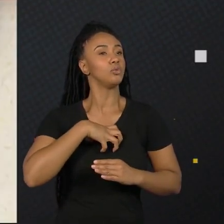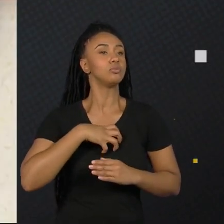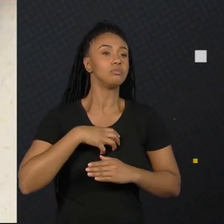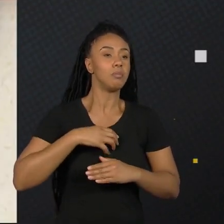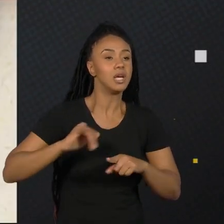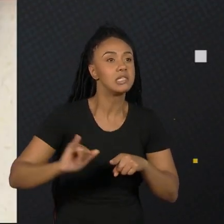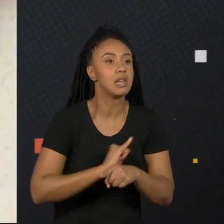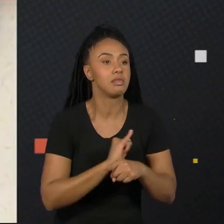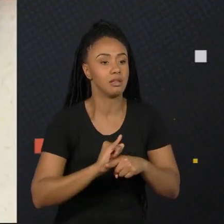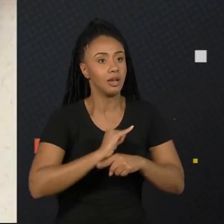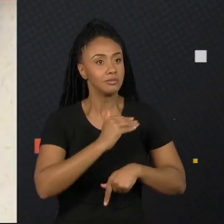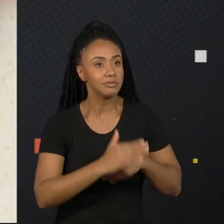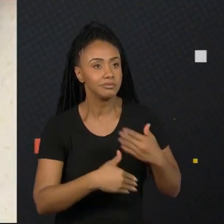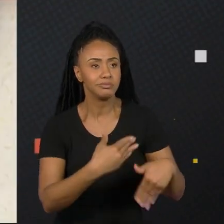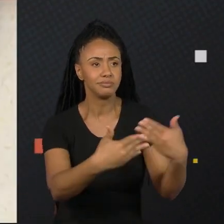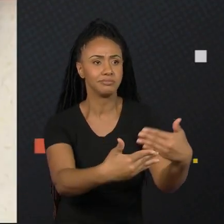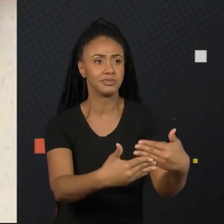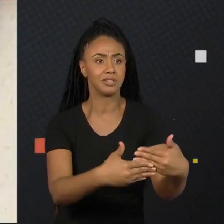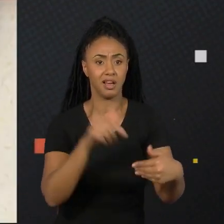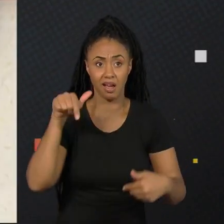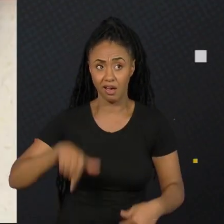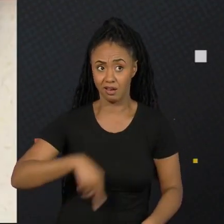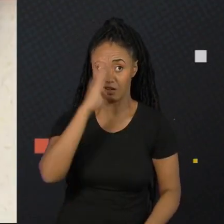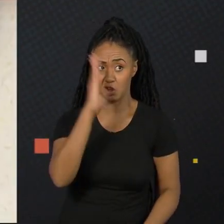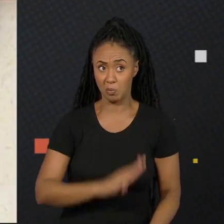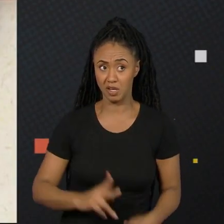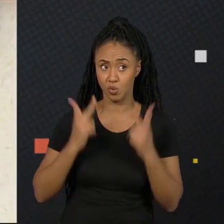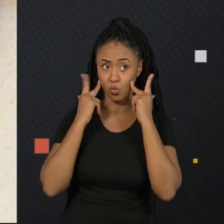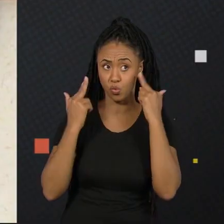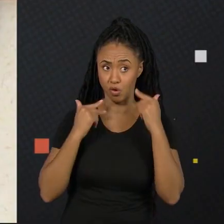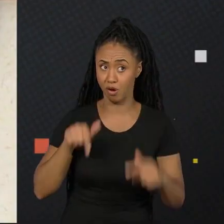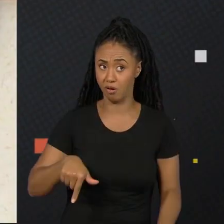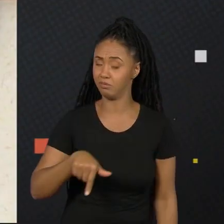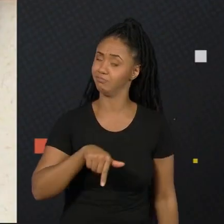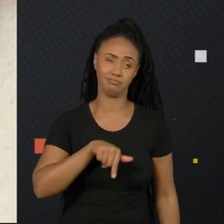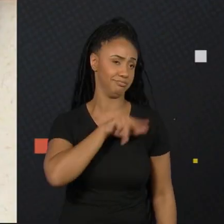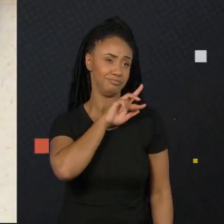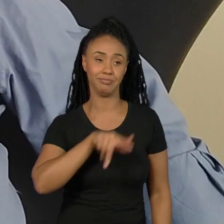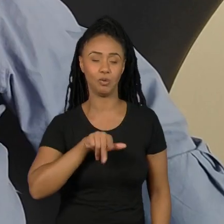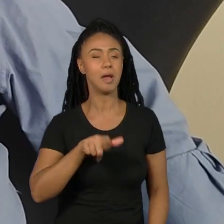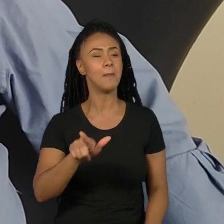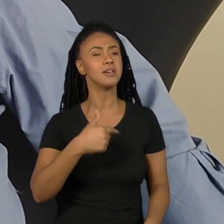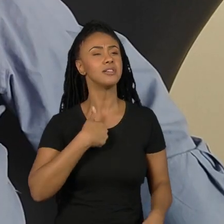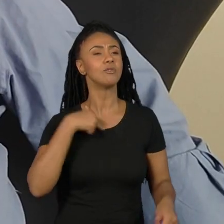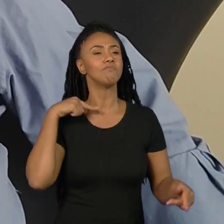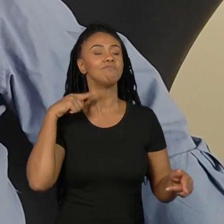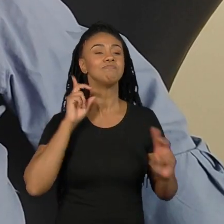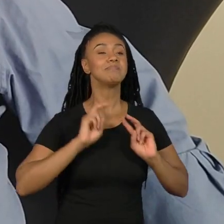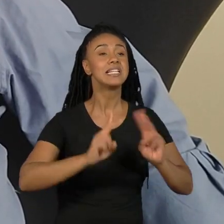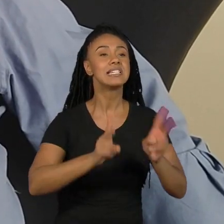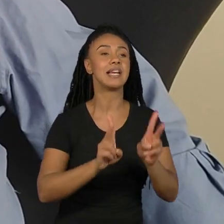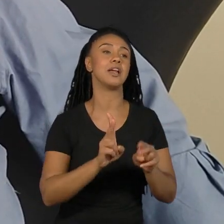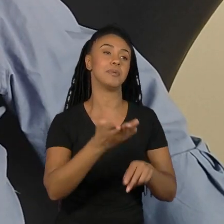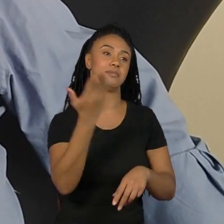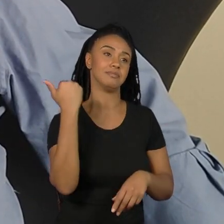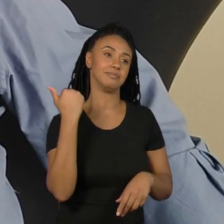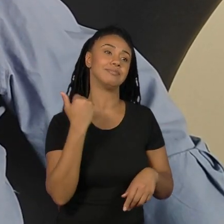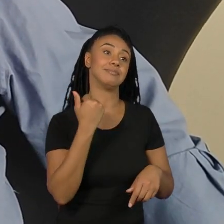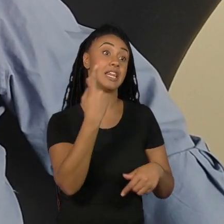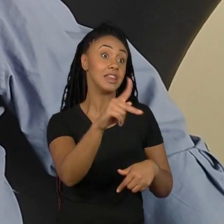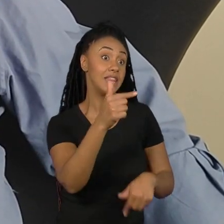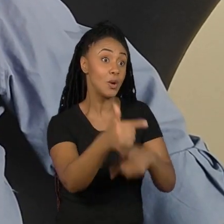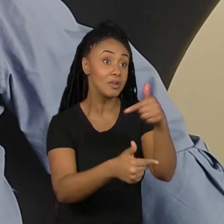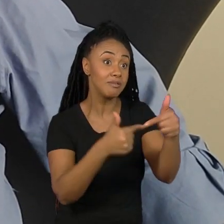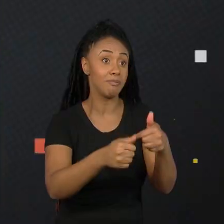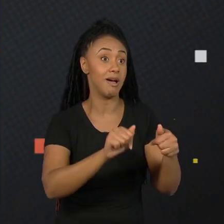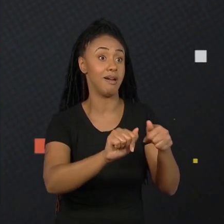uma trilha que não é comum no Brasil. A pergunta que eu lhe faço, tendo sido curador de exposição sua,